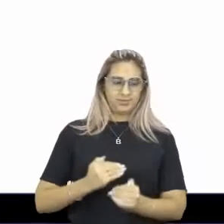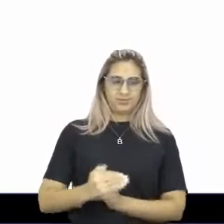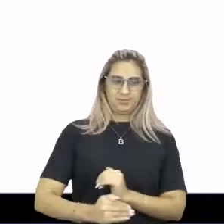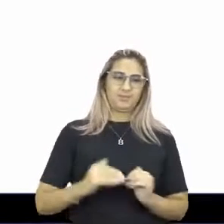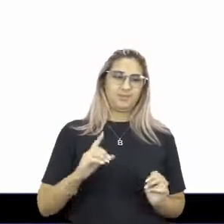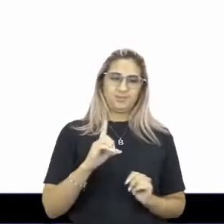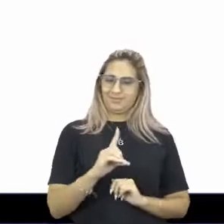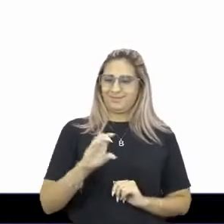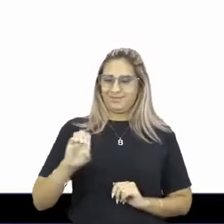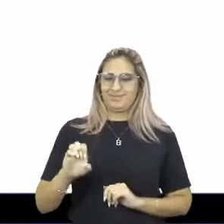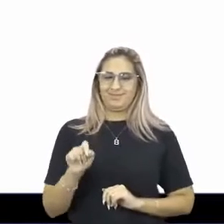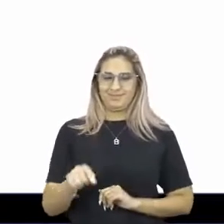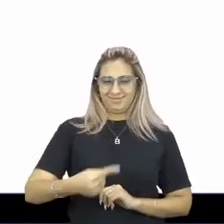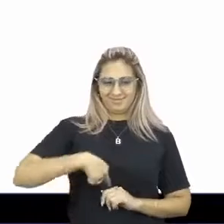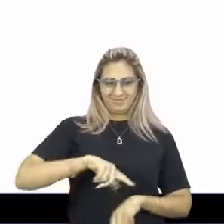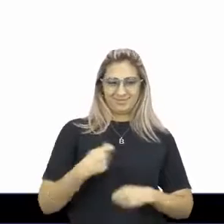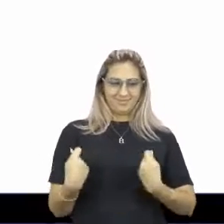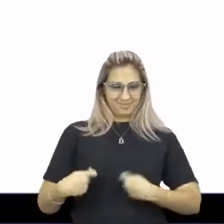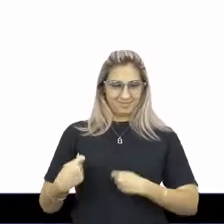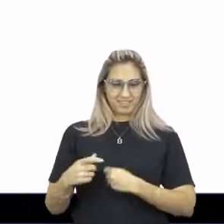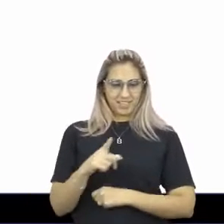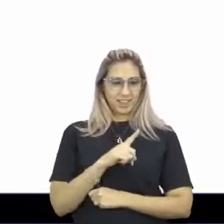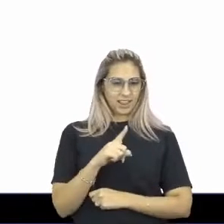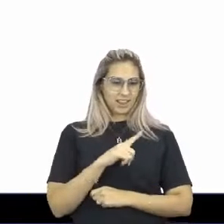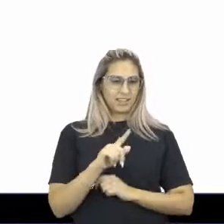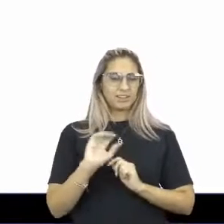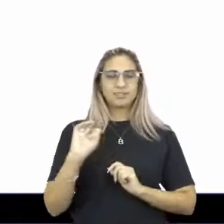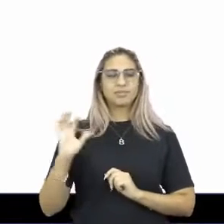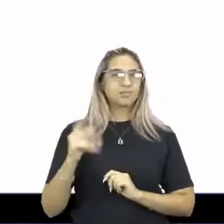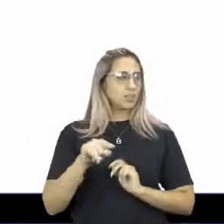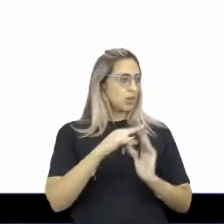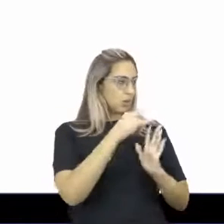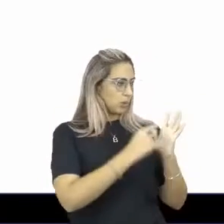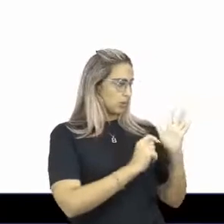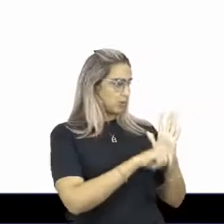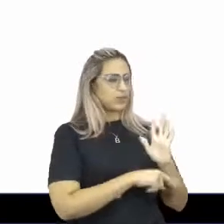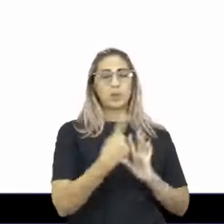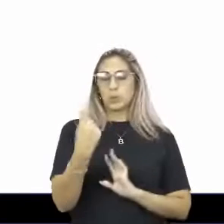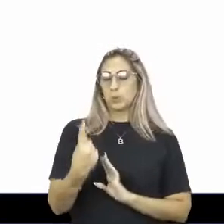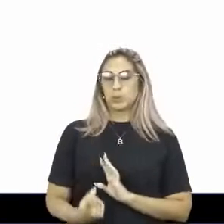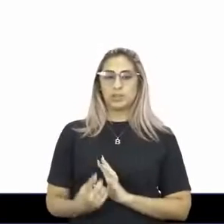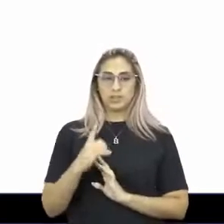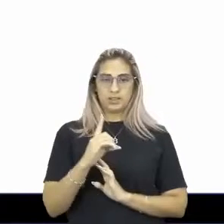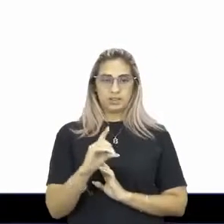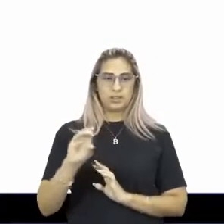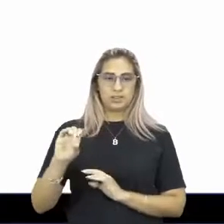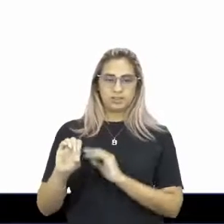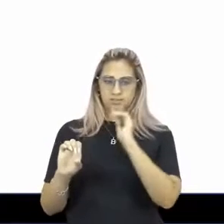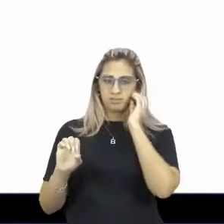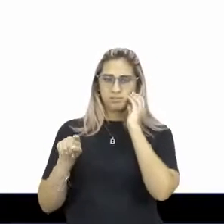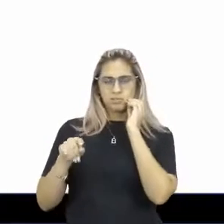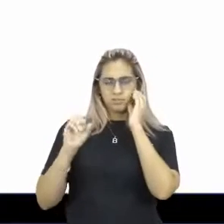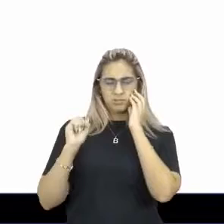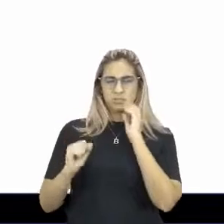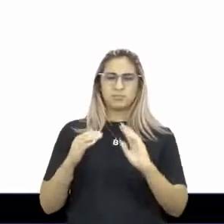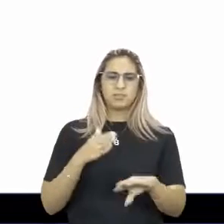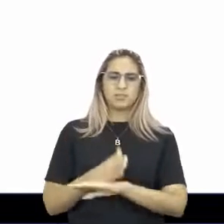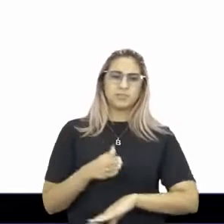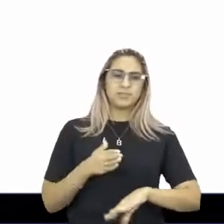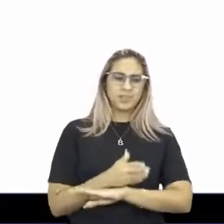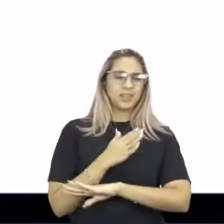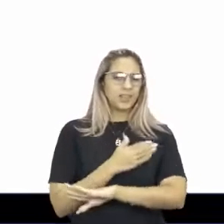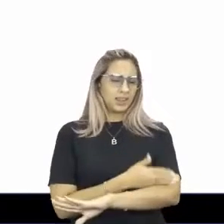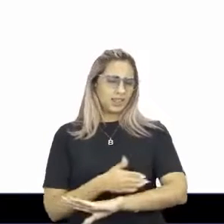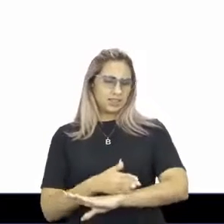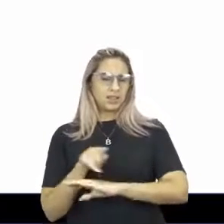uma diretoria e eu vou ter que celebrar meu contrato nessa única diretoria? Exatamente. Você vai participar da atribuição